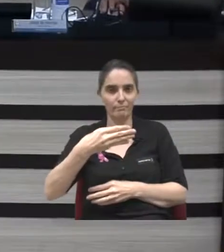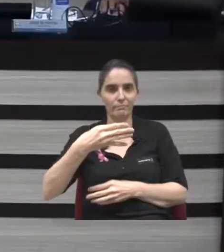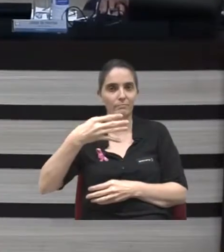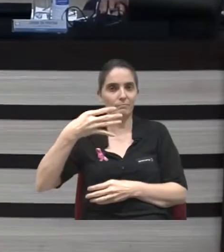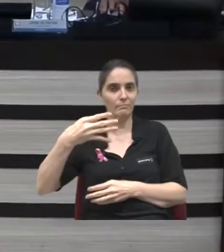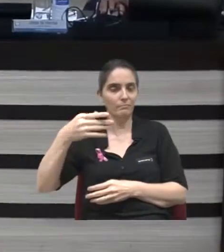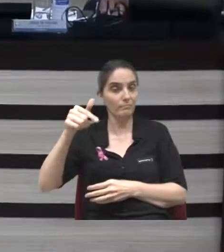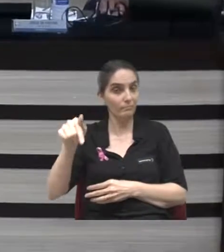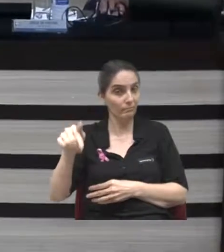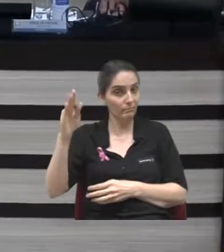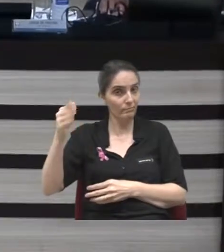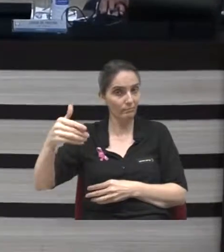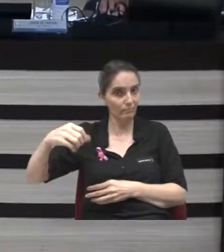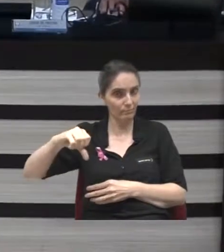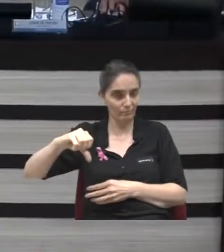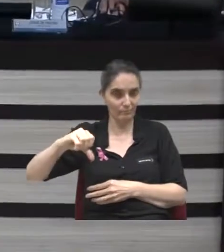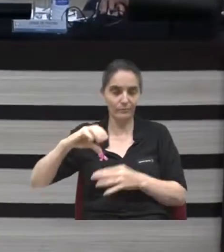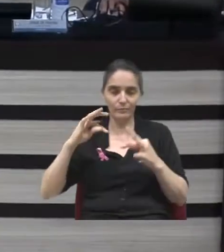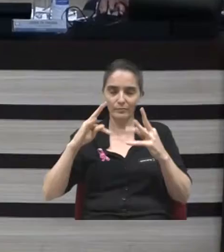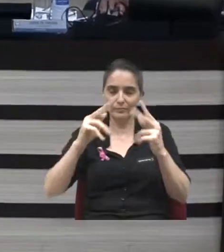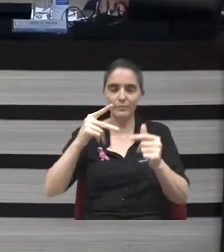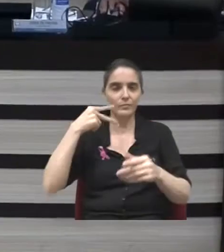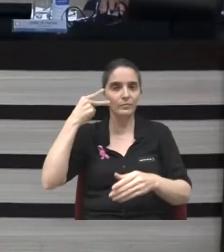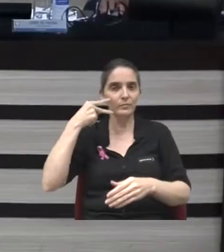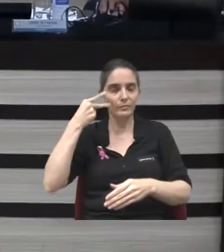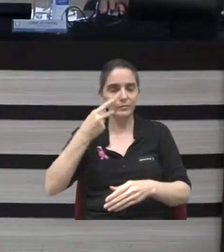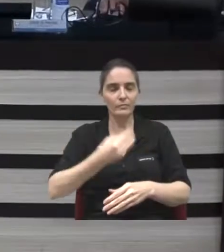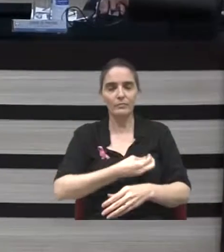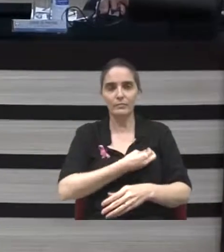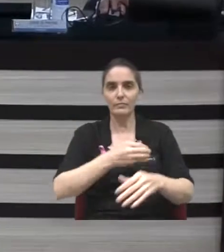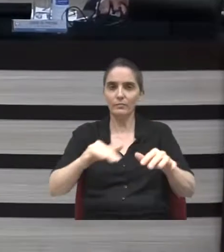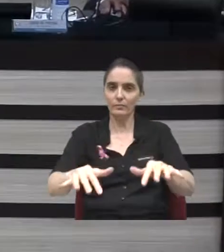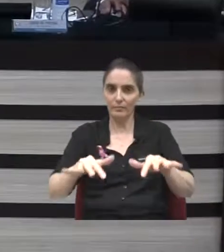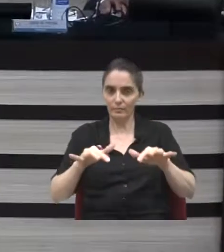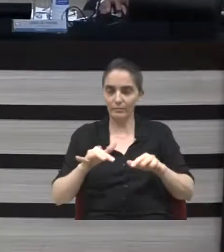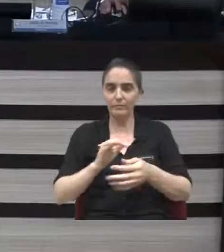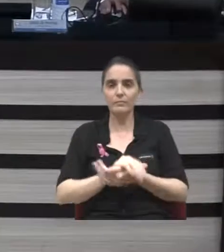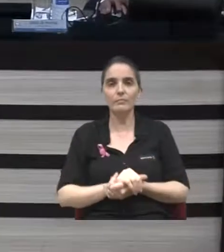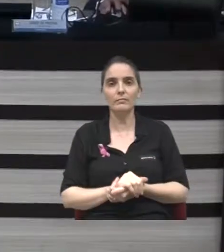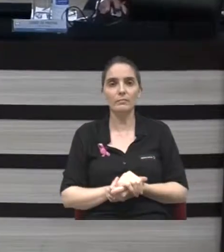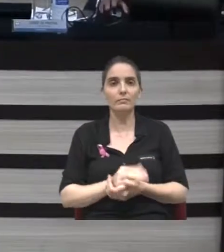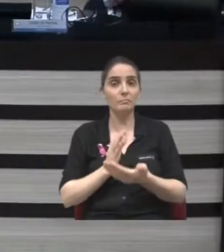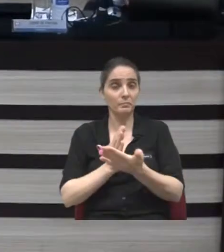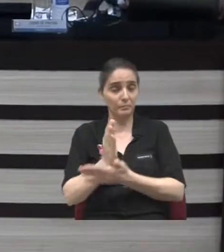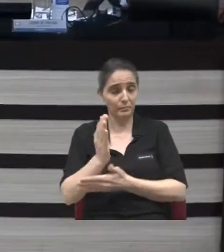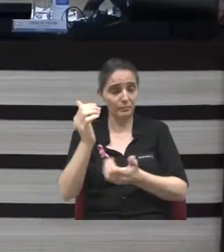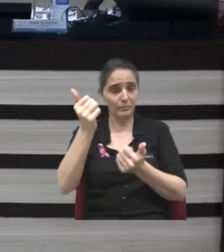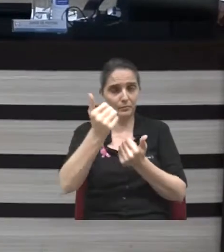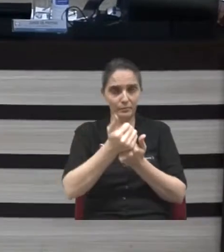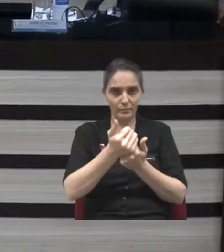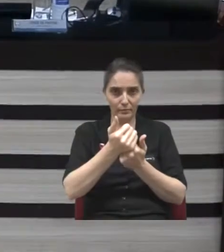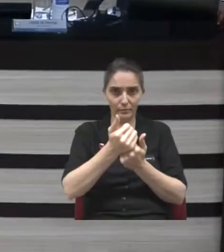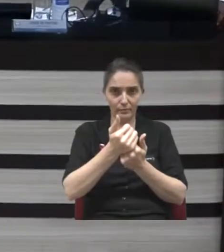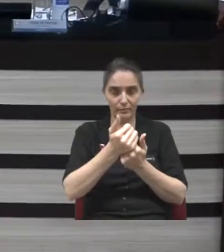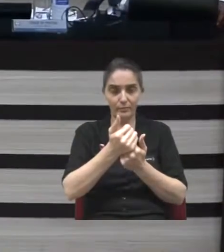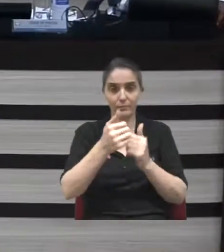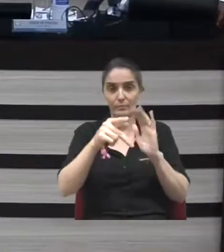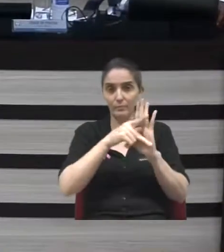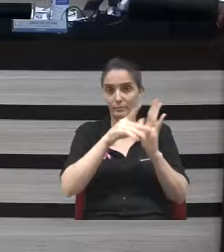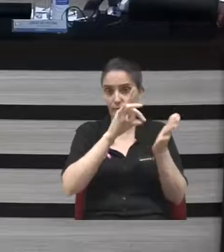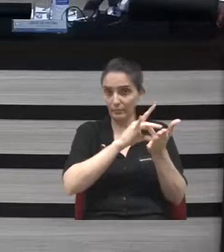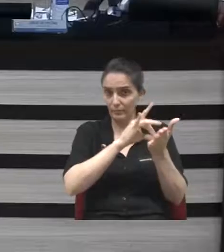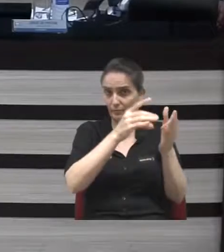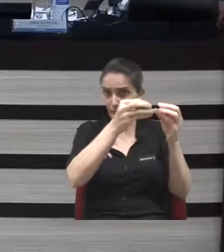3.447/19, por todos os vereadores presentes no plenário. Uma vez aprovado o substitutivo, fica prejudicado o projeto